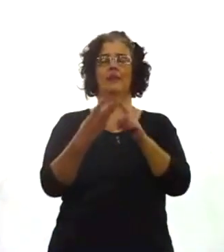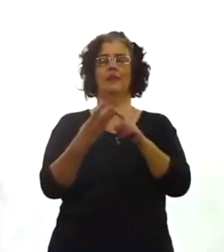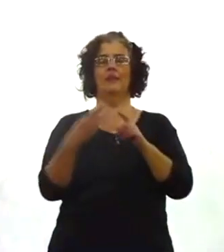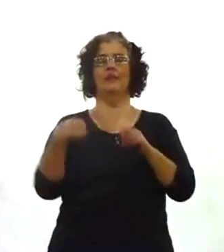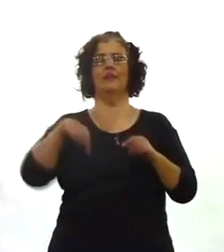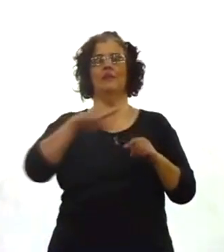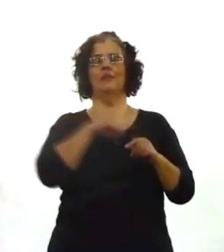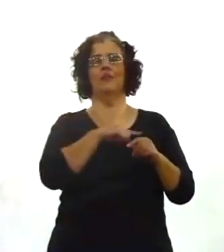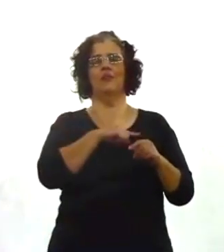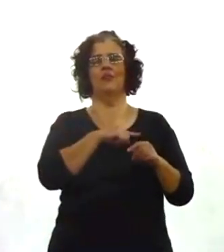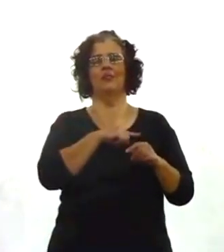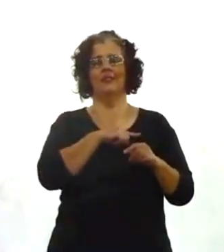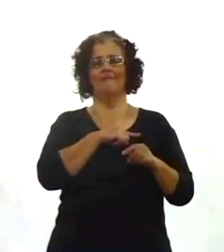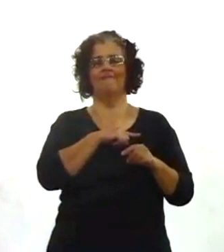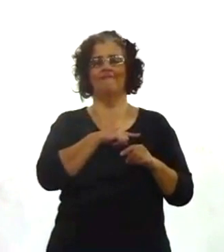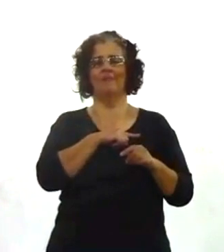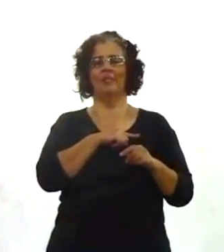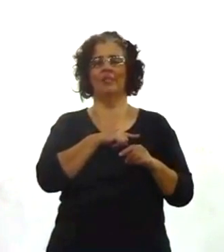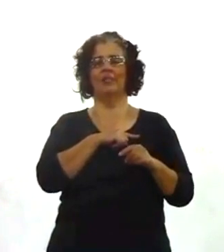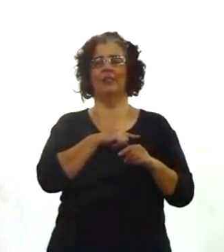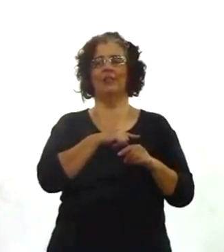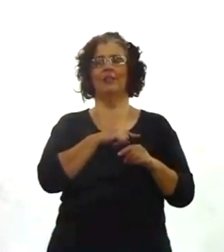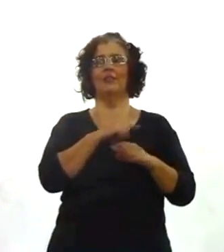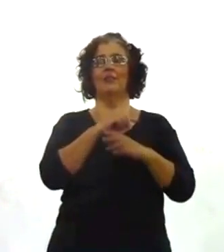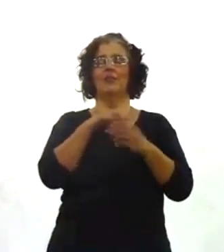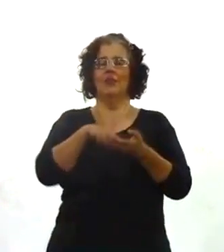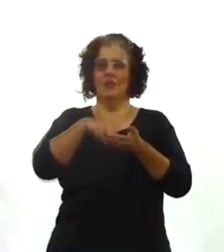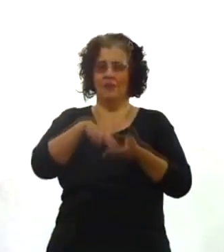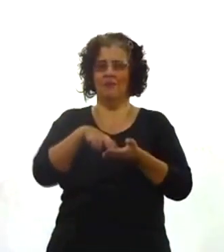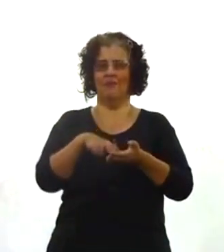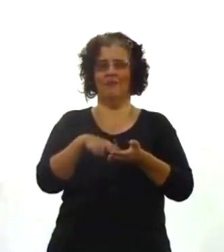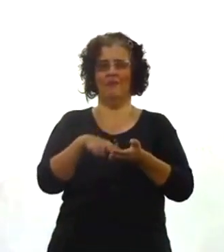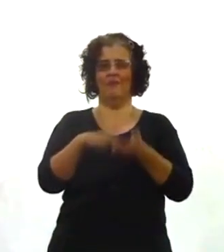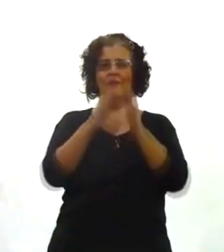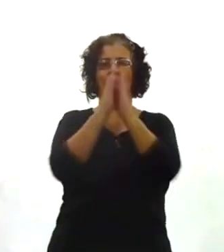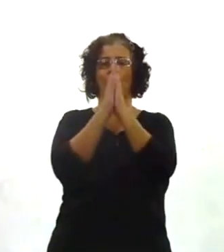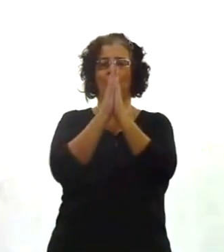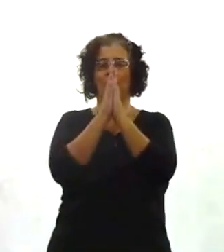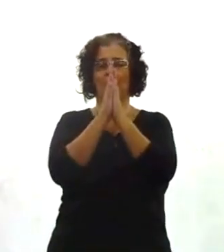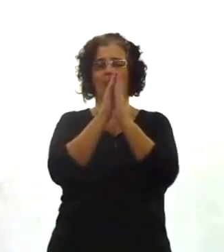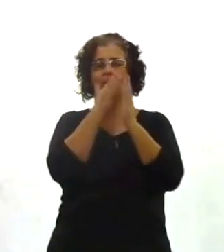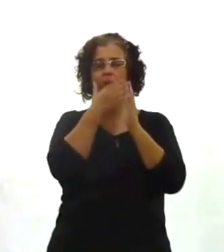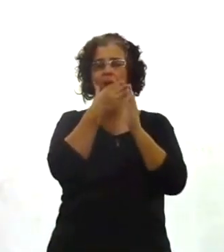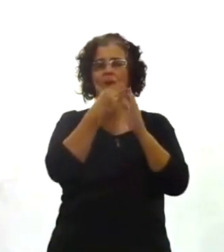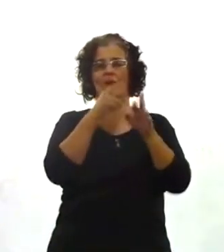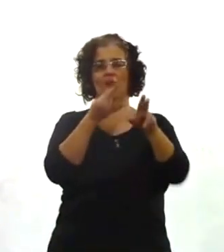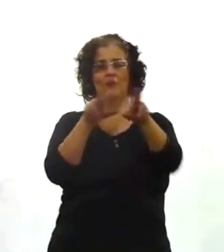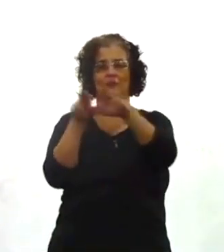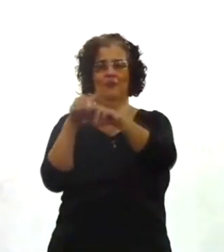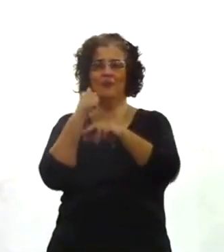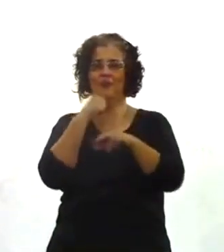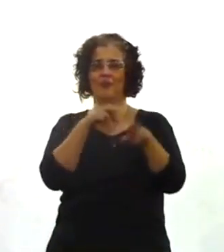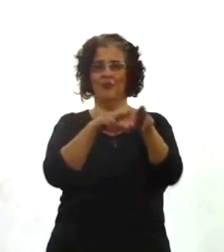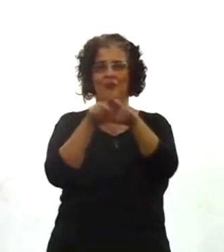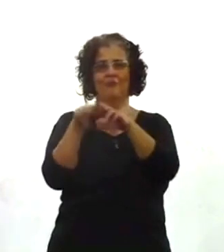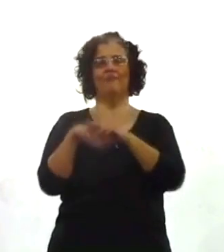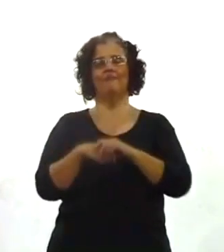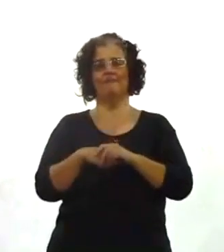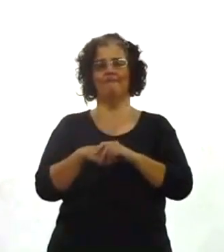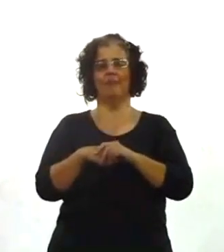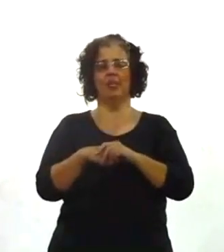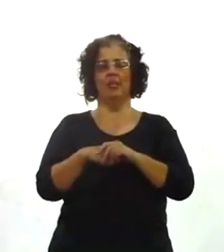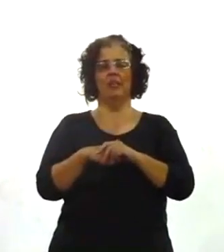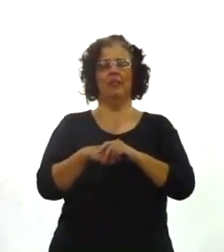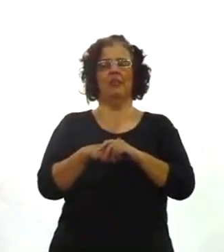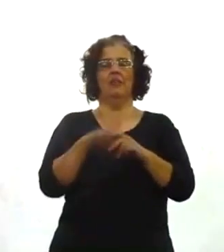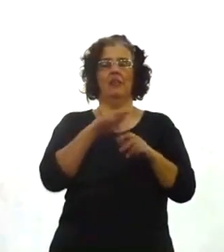sustentados pelas orações dos irmãos. Paulo pede aos crentes de Corinto que orem por